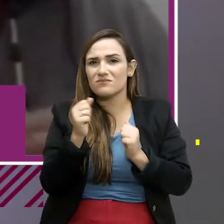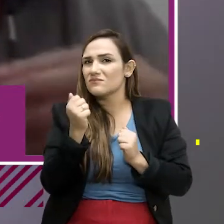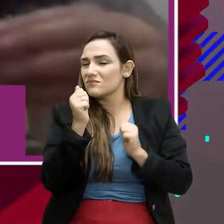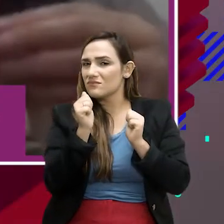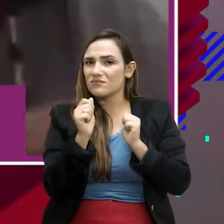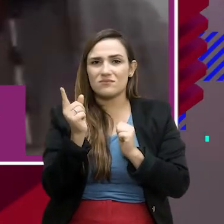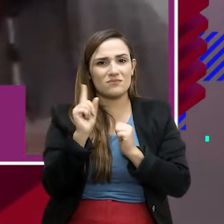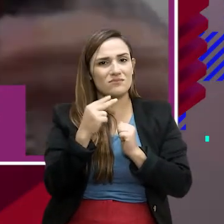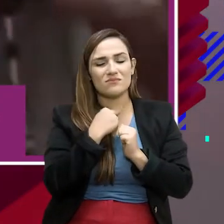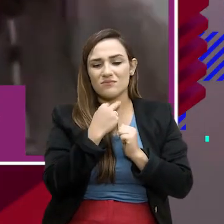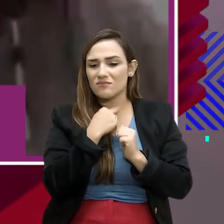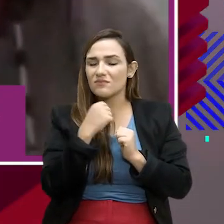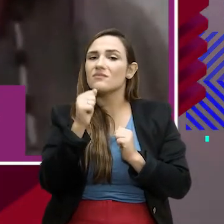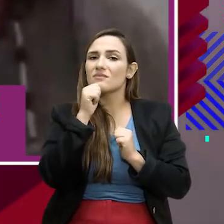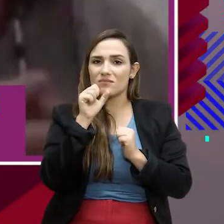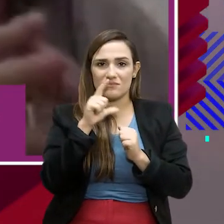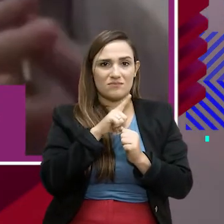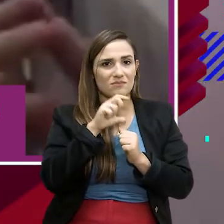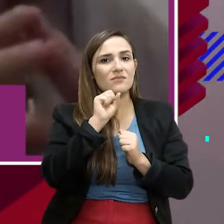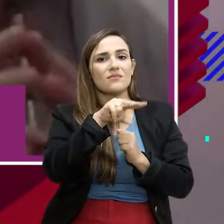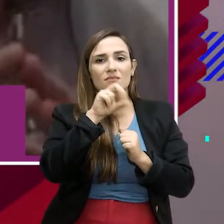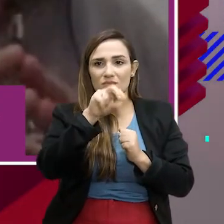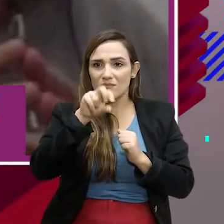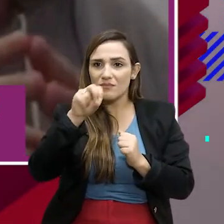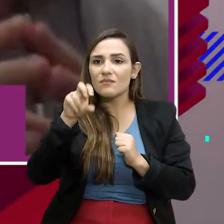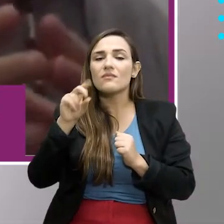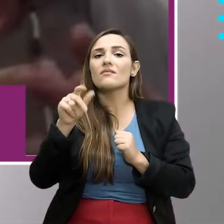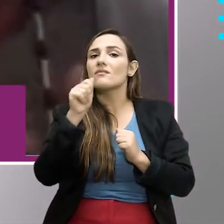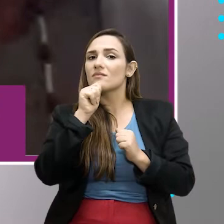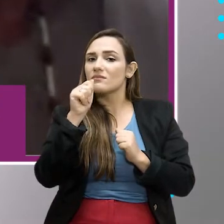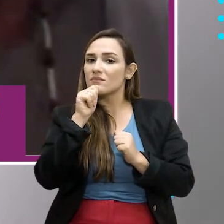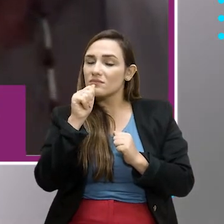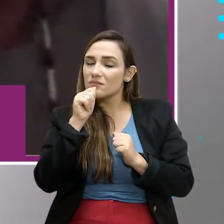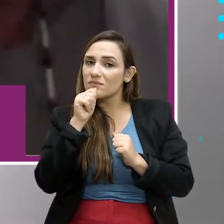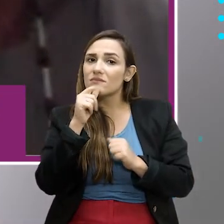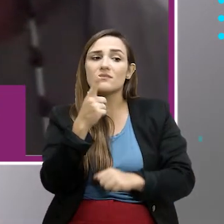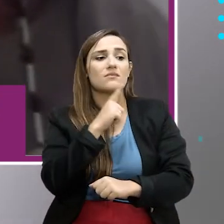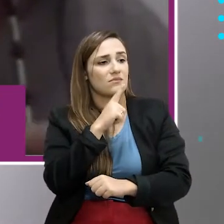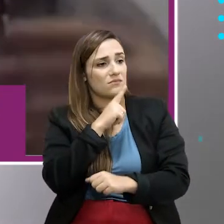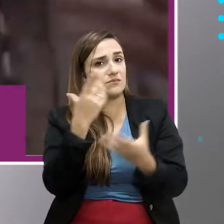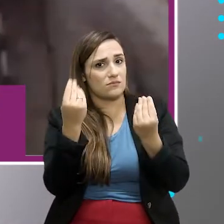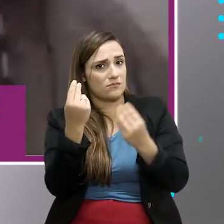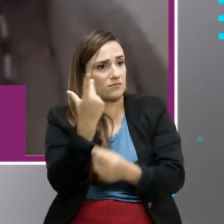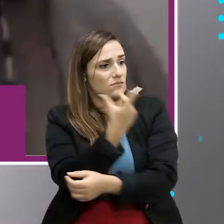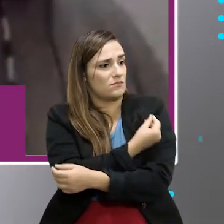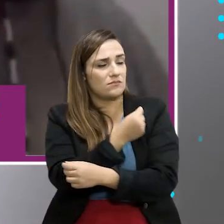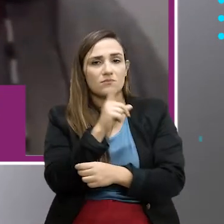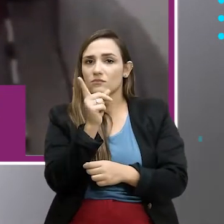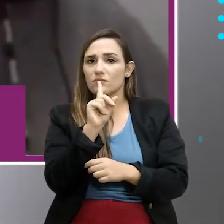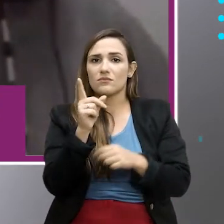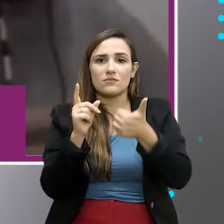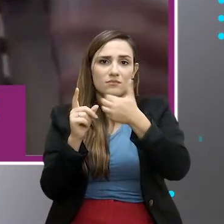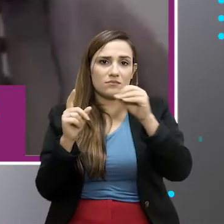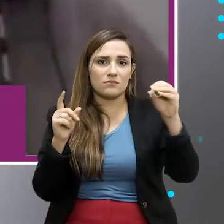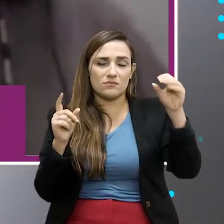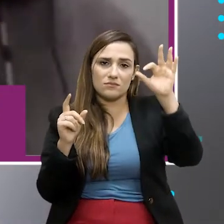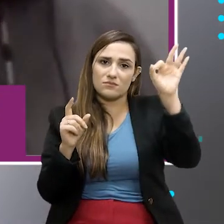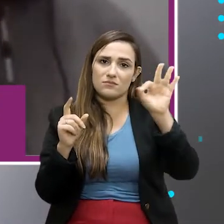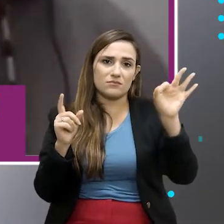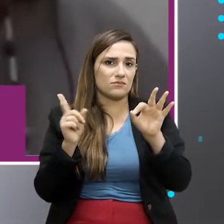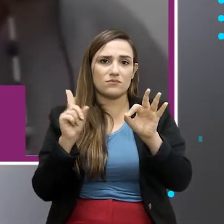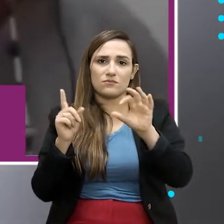gente ainda tem essa cepa caindo aí, a gente tem um grande percentual de vacinados, mas não é 100%, não